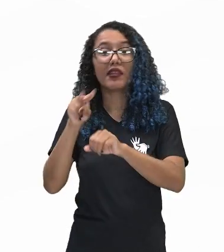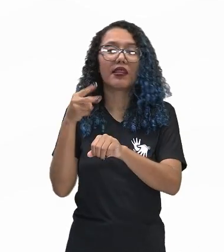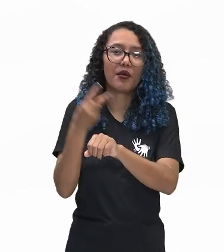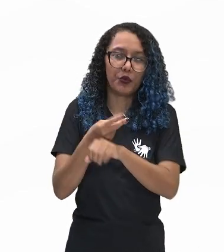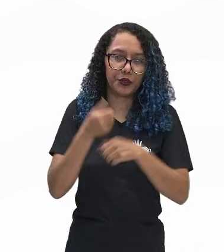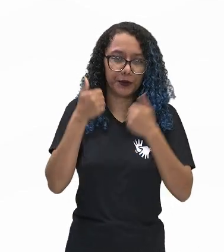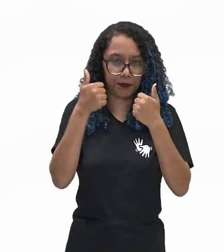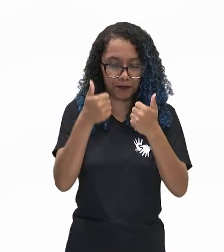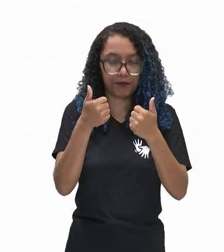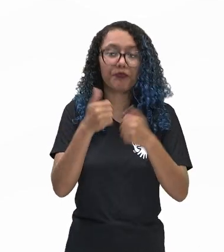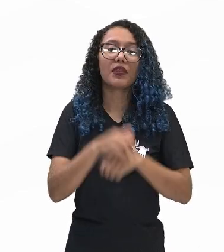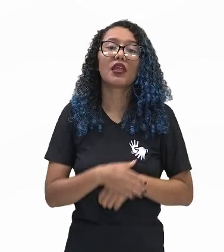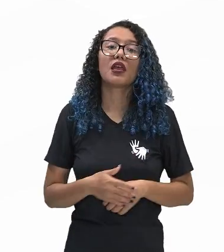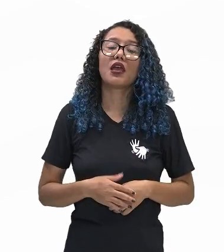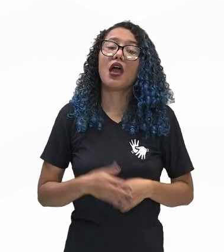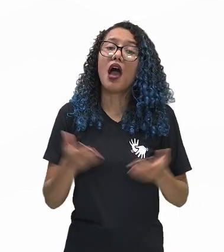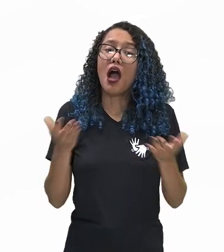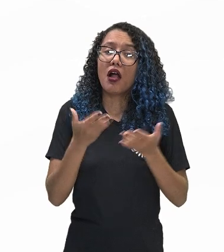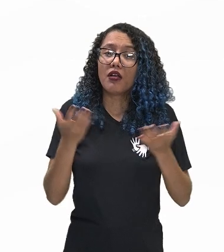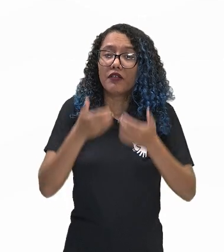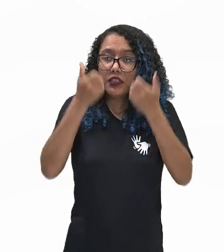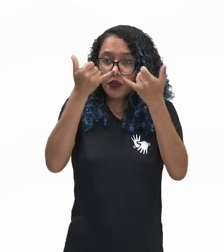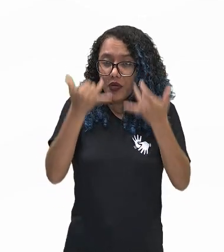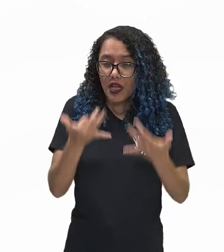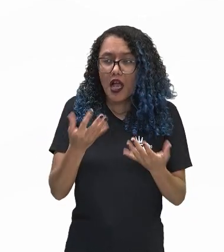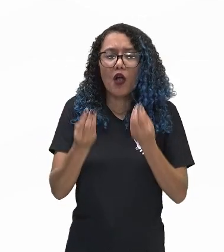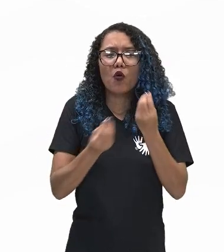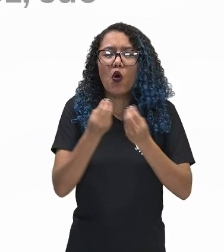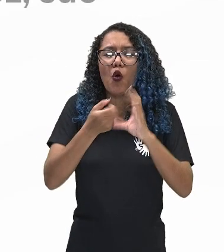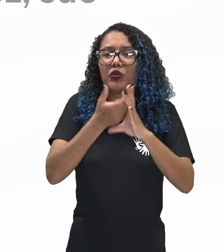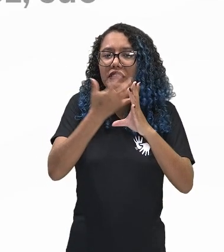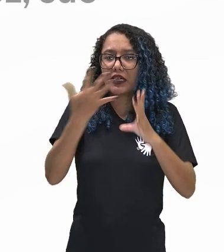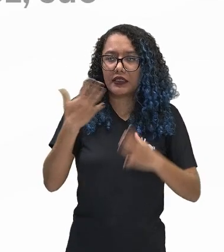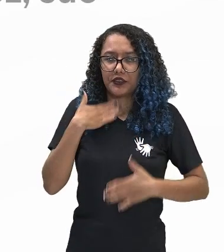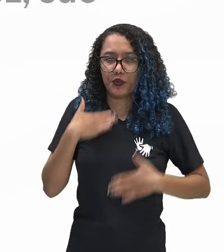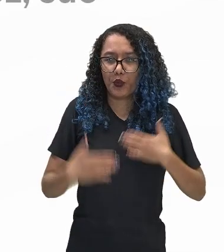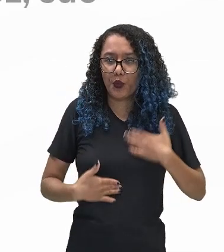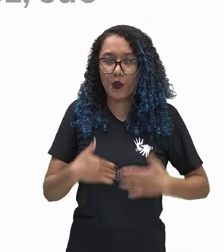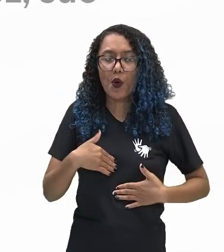falar sobre os aspectos anatômicos e sinesi ológrafo